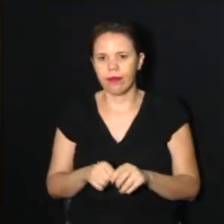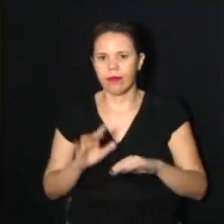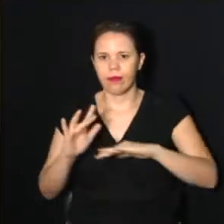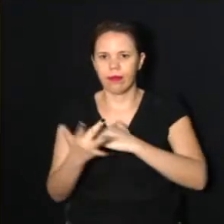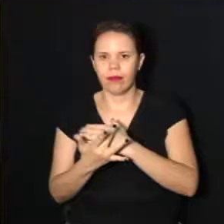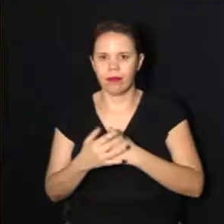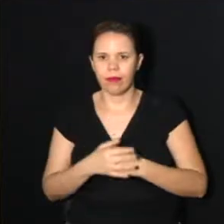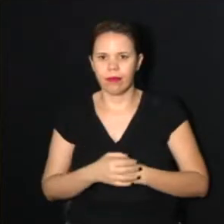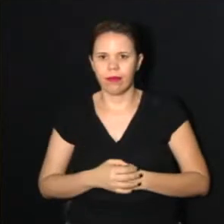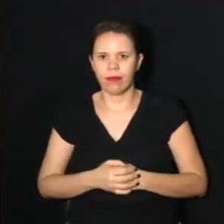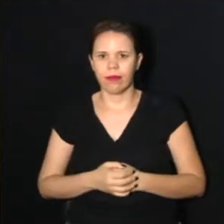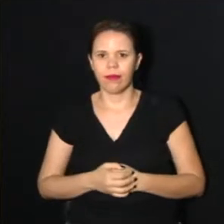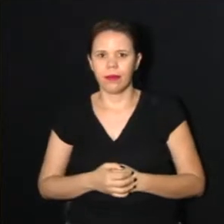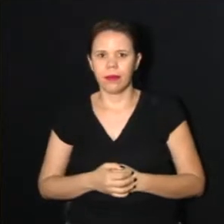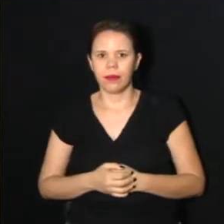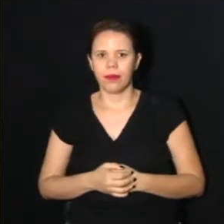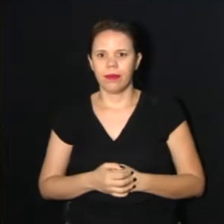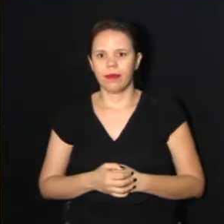sociais.